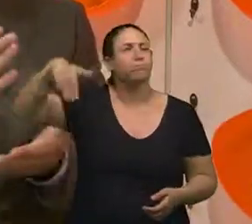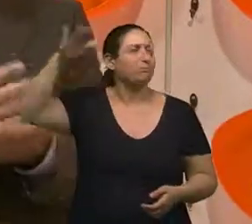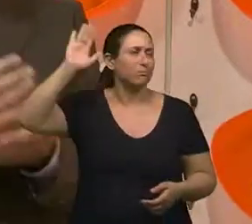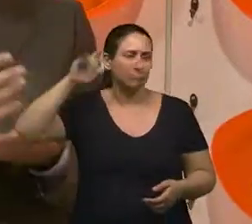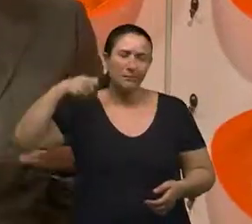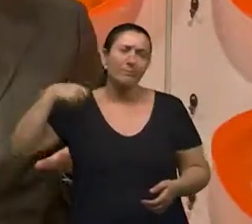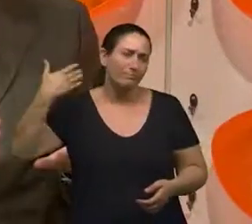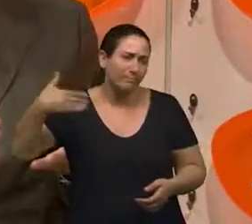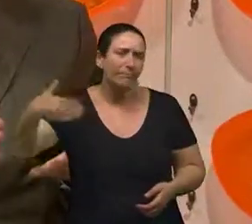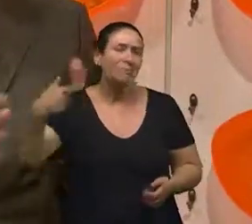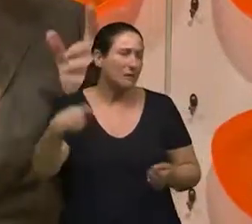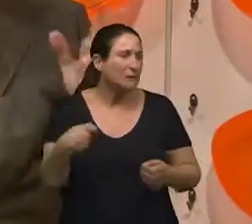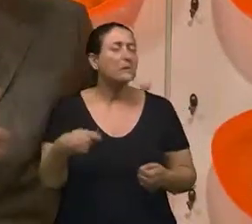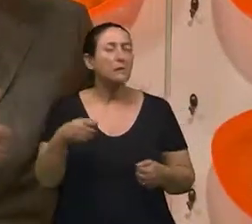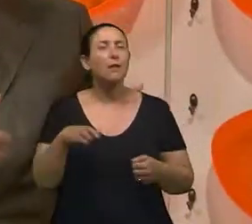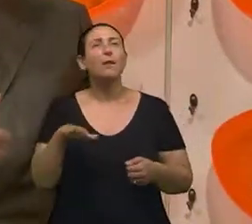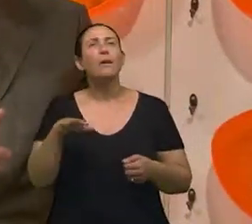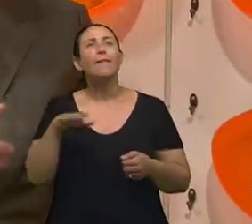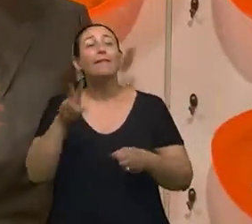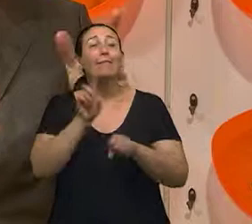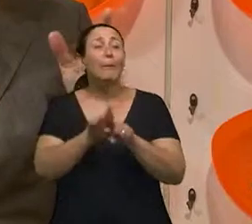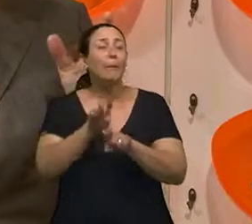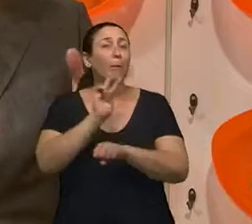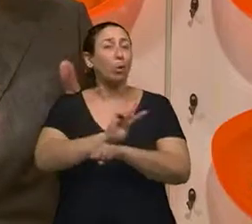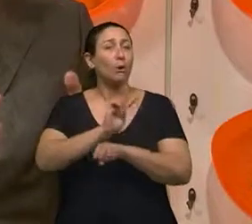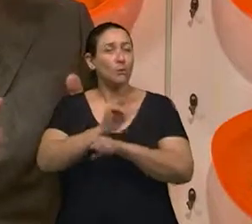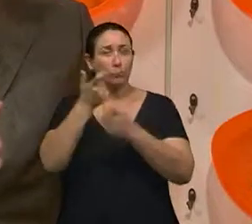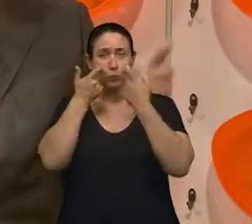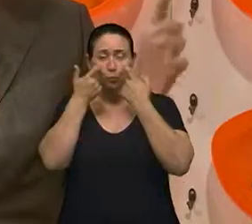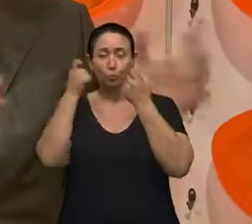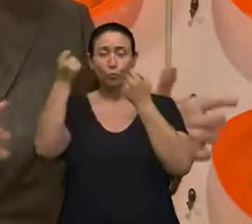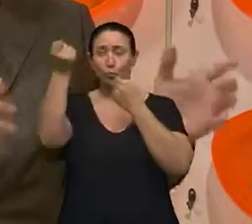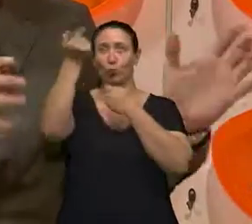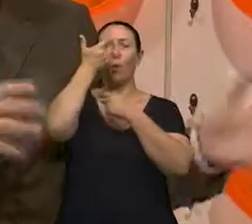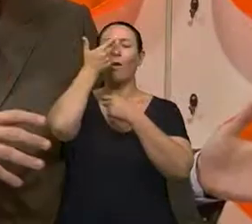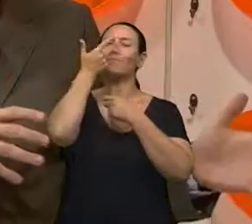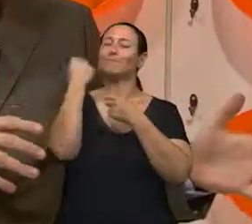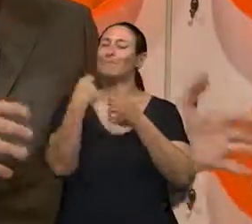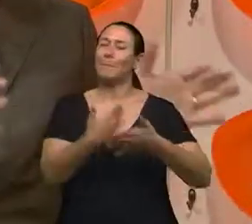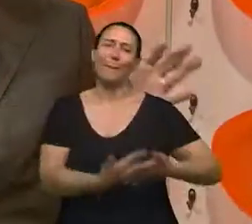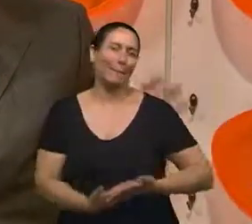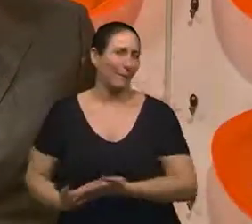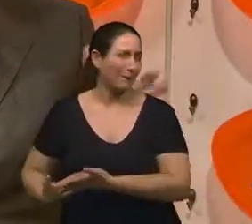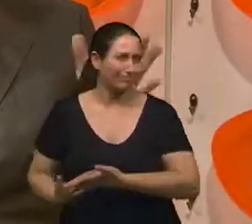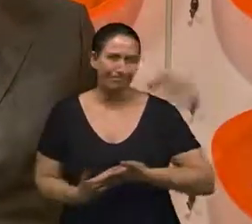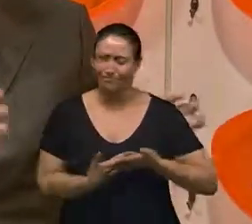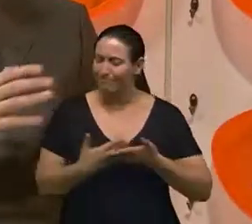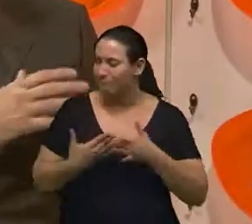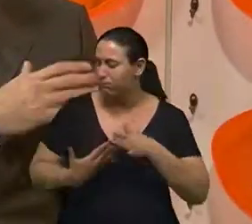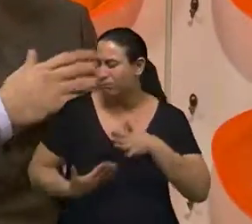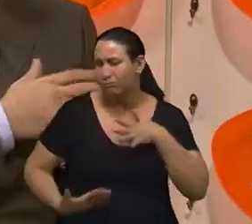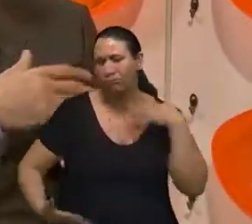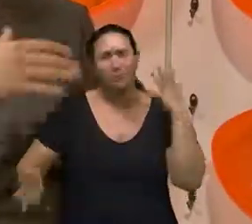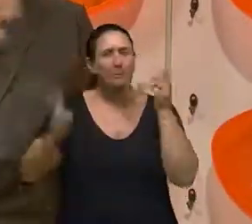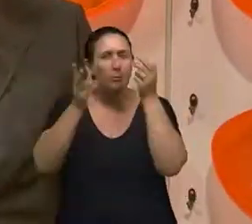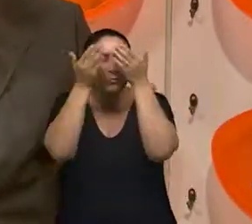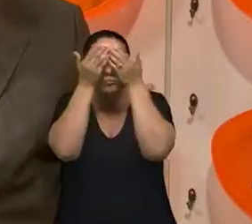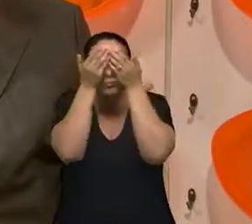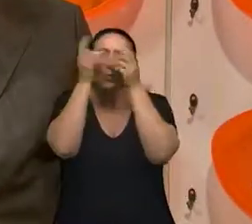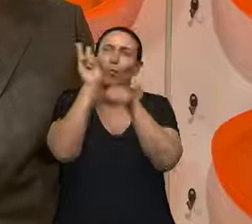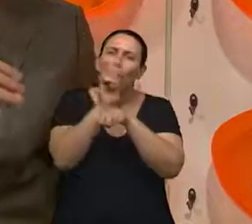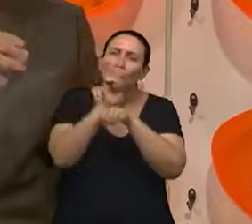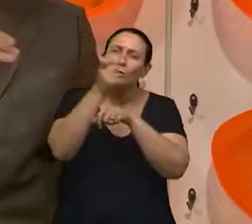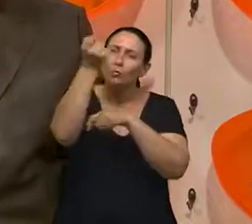Desde a infância, perfeito, revisão periódica. E proteção solar ultravioleta desde o bebê. É preciso proteger os olhos para que na